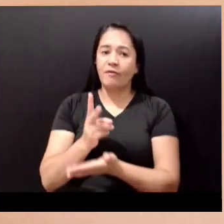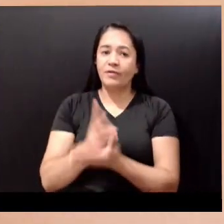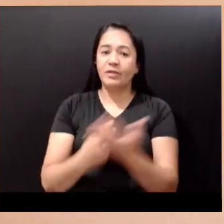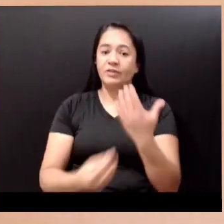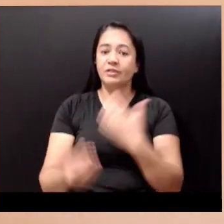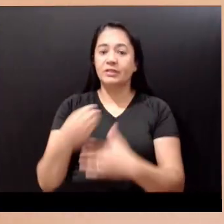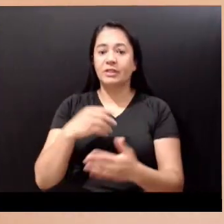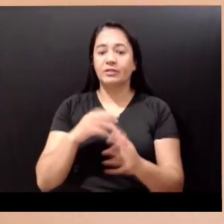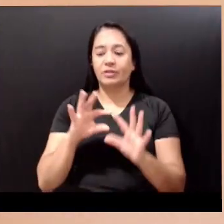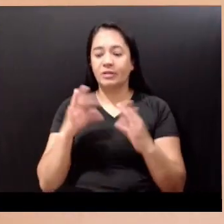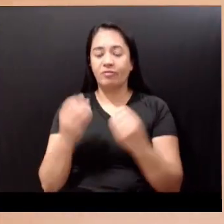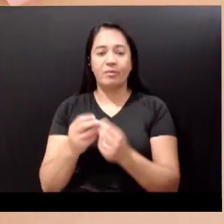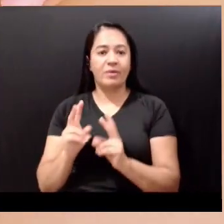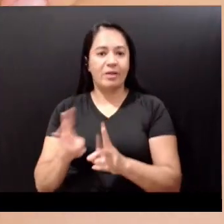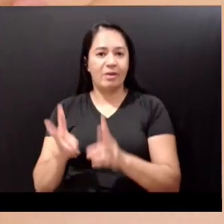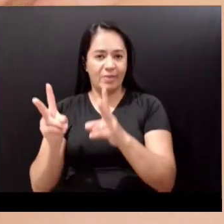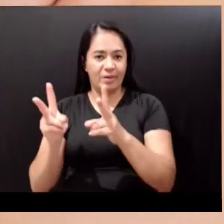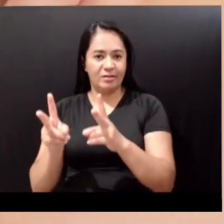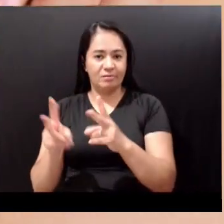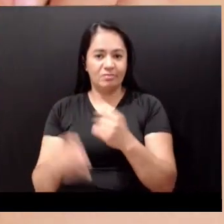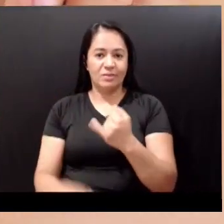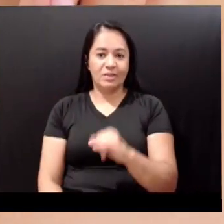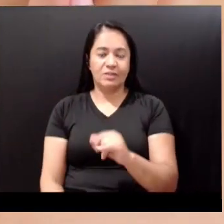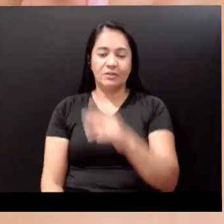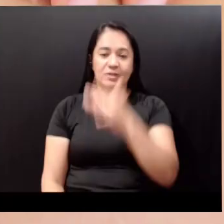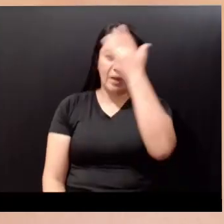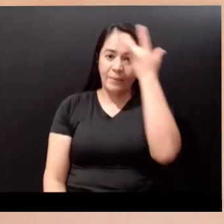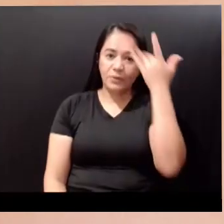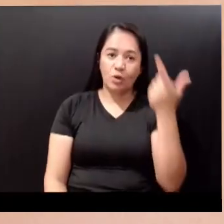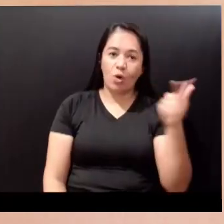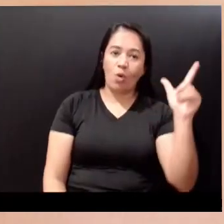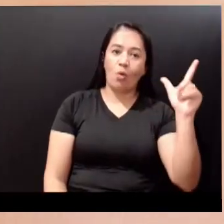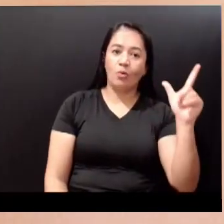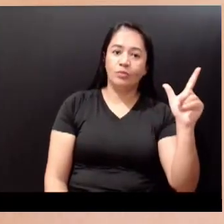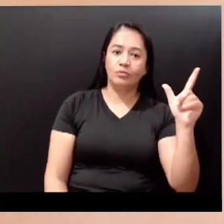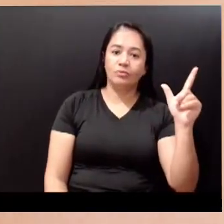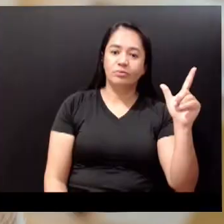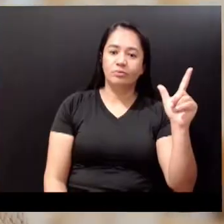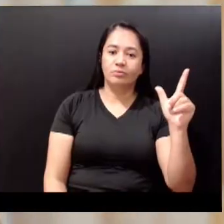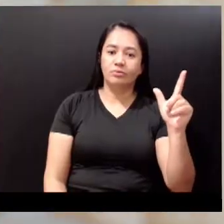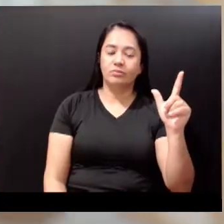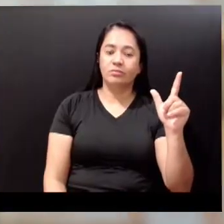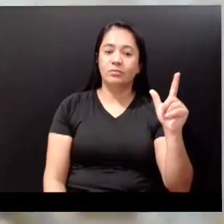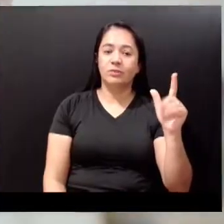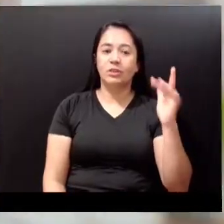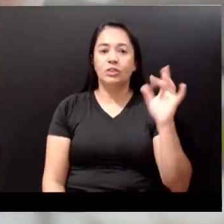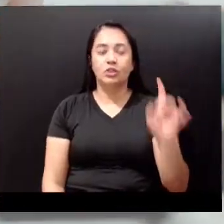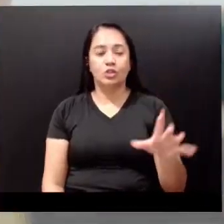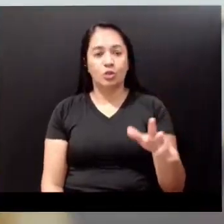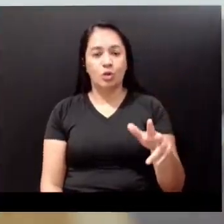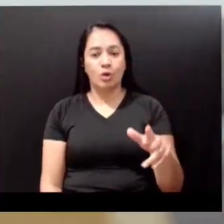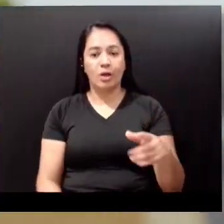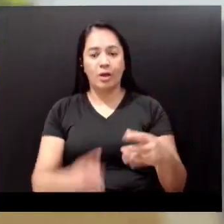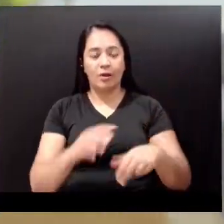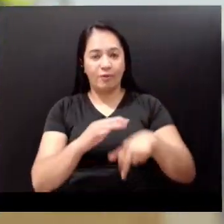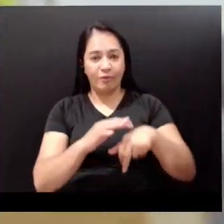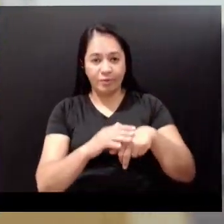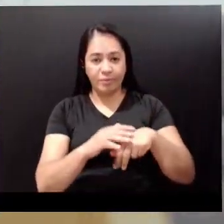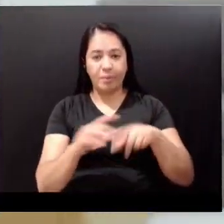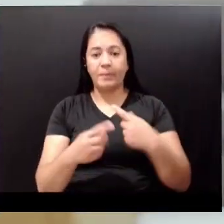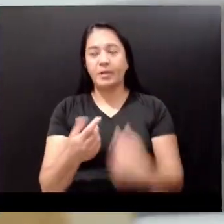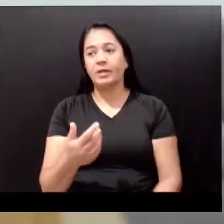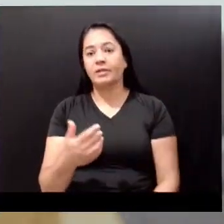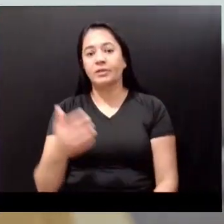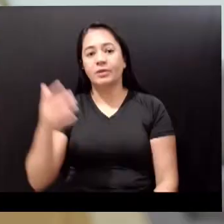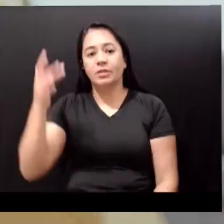frequentes dentro das mesmas famílias. Então, se você tem outra pessoa com dor crônica na sua família, não só aqui a